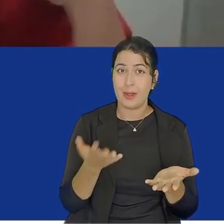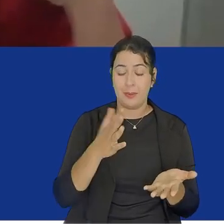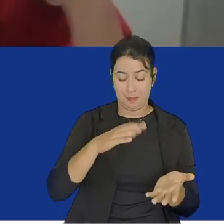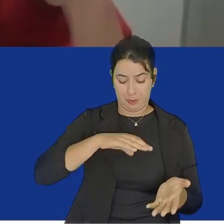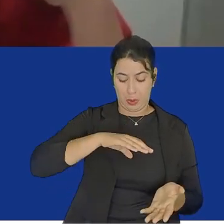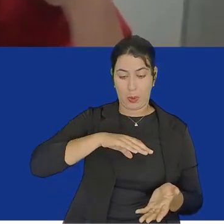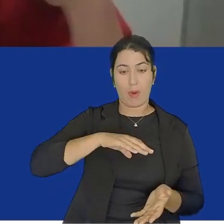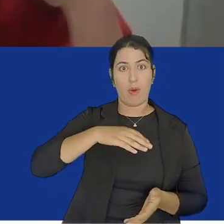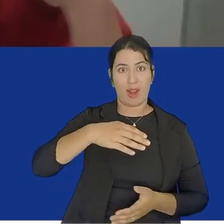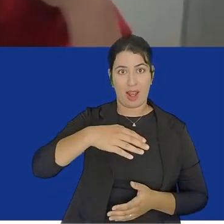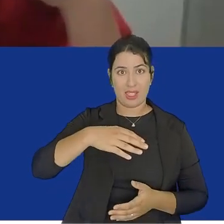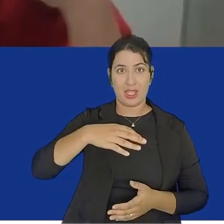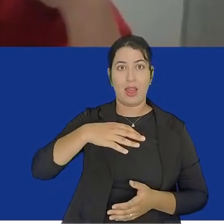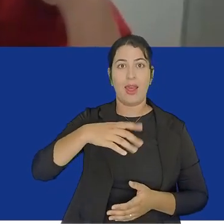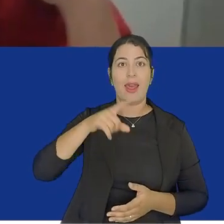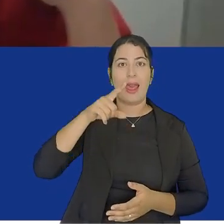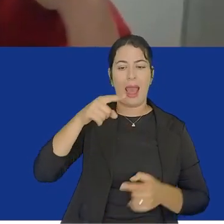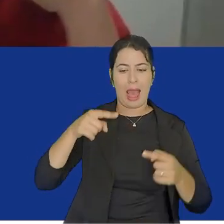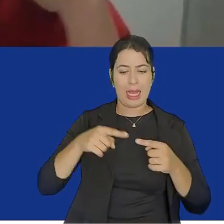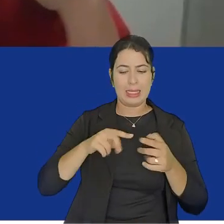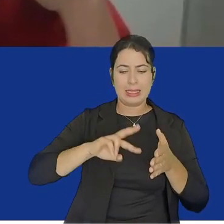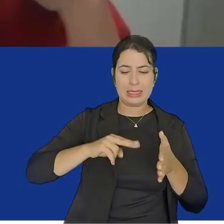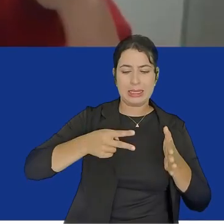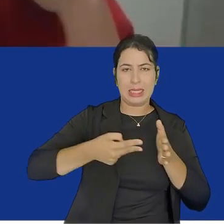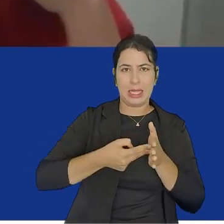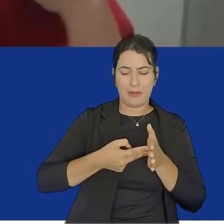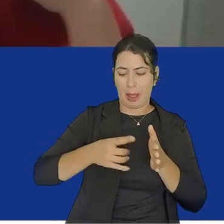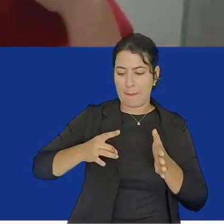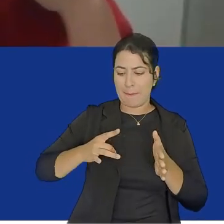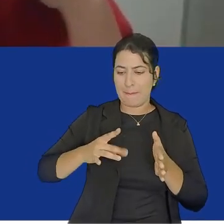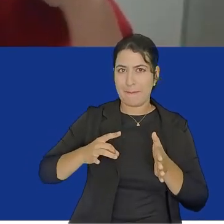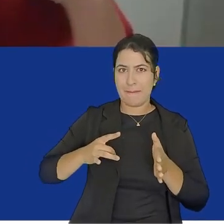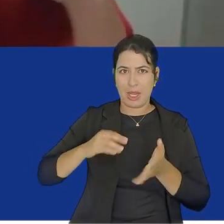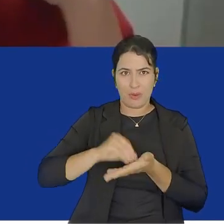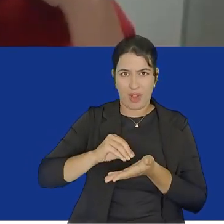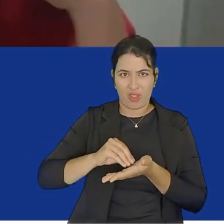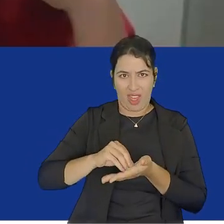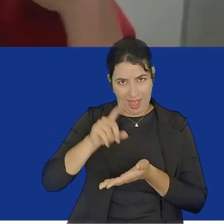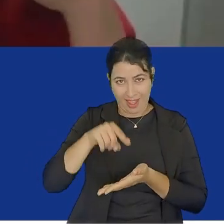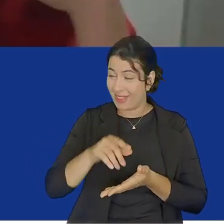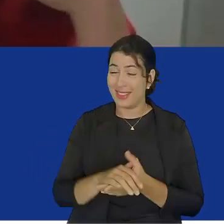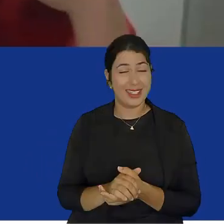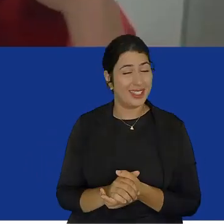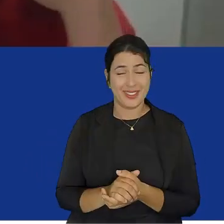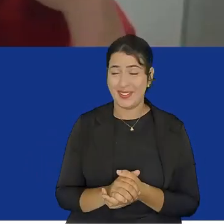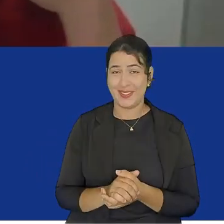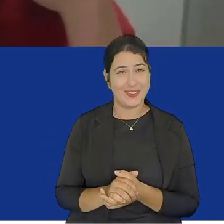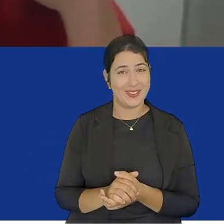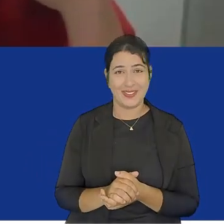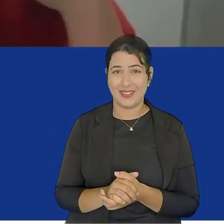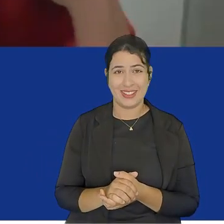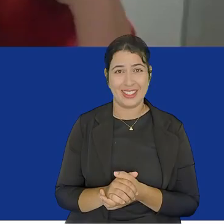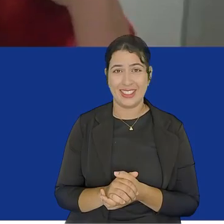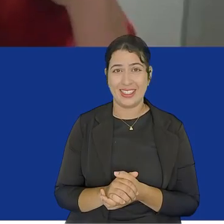minha filha ela viu isso no TikTok em algum momento. Gente, ela repete isso, é um mantra para ela, que ela fala assim: ter coragem não é